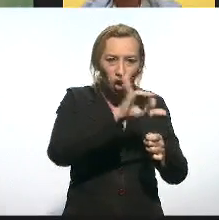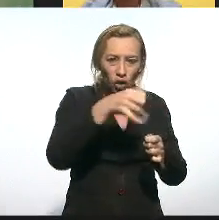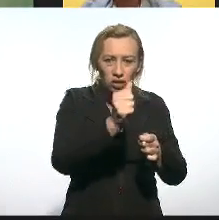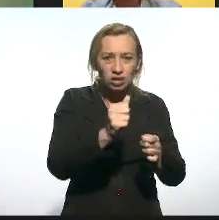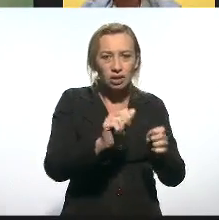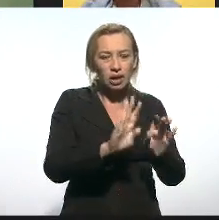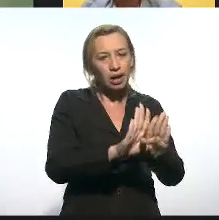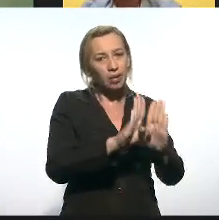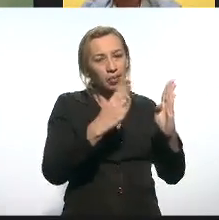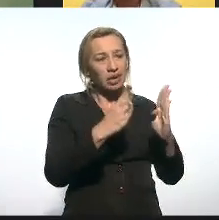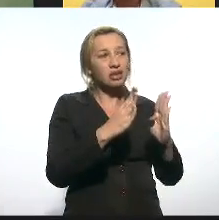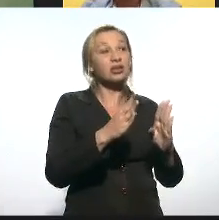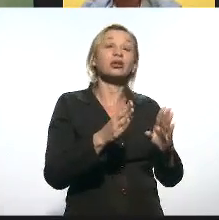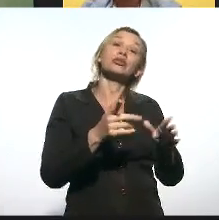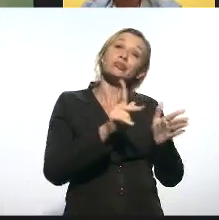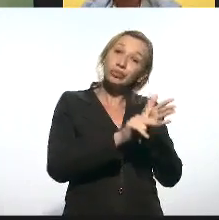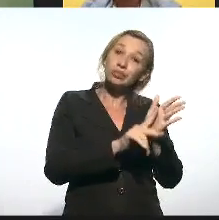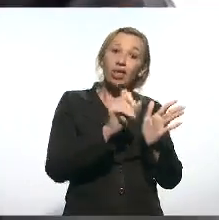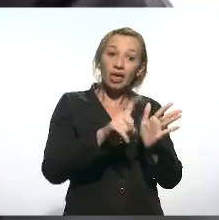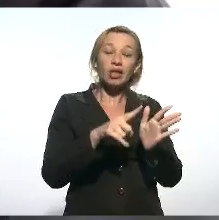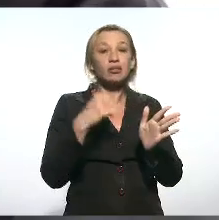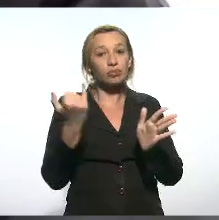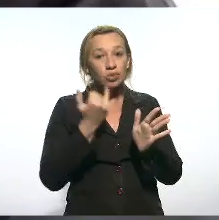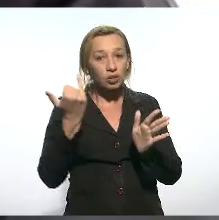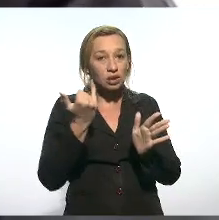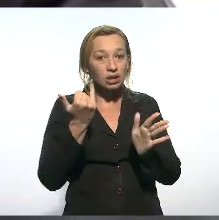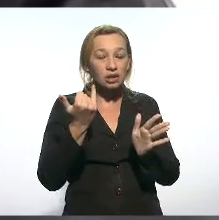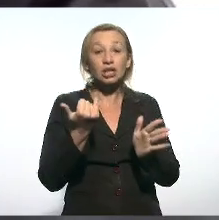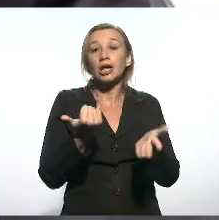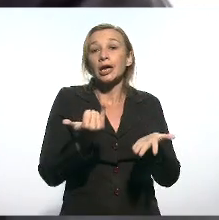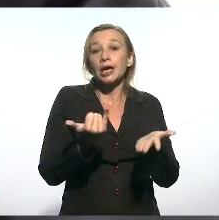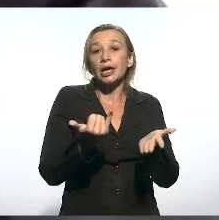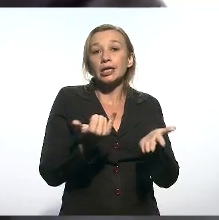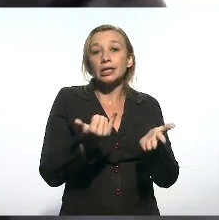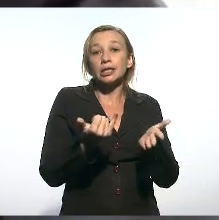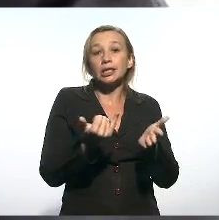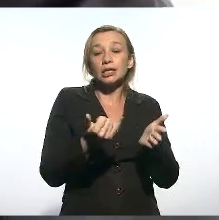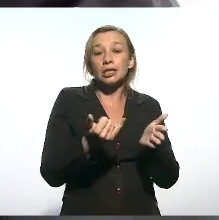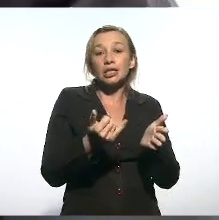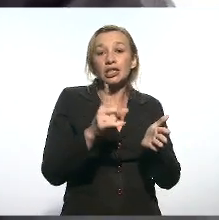importante. Lamentavelmente, esse destaque não era para ter ocorrido. É